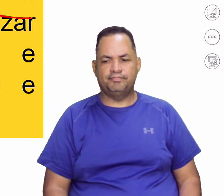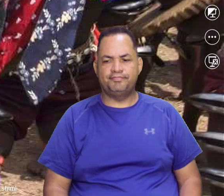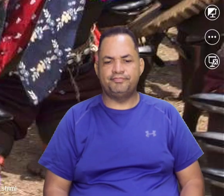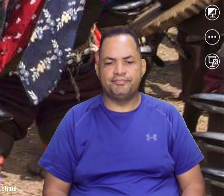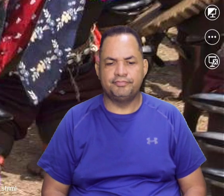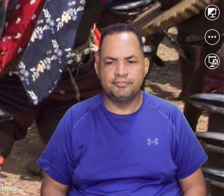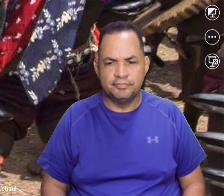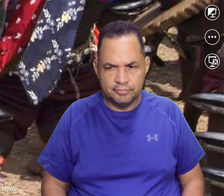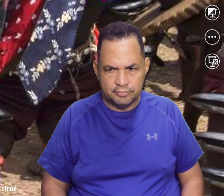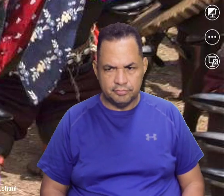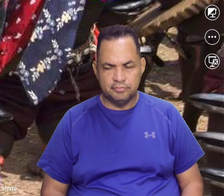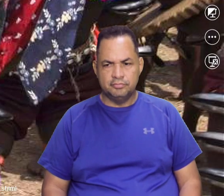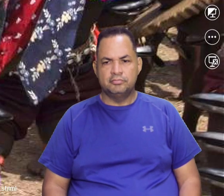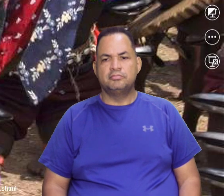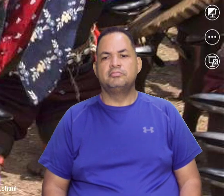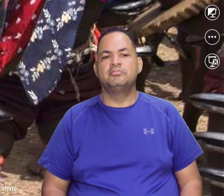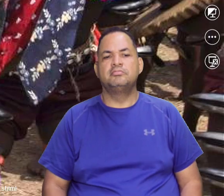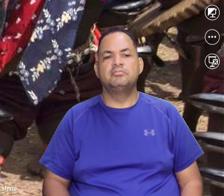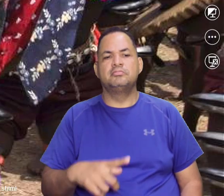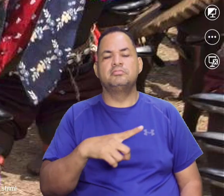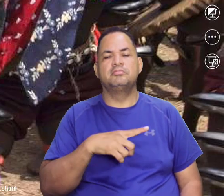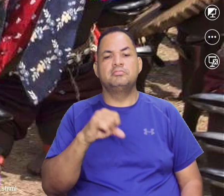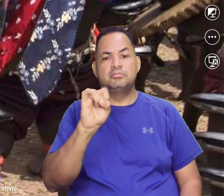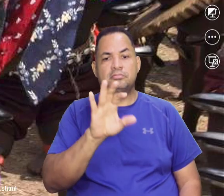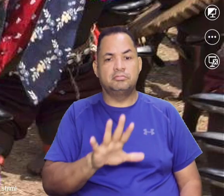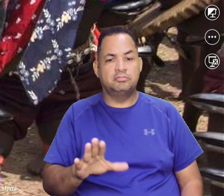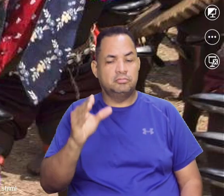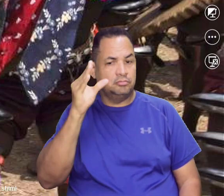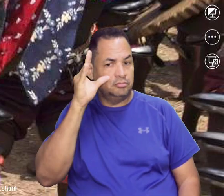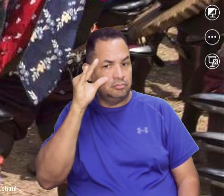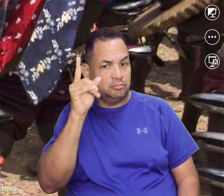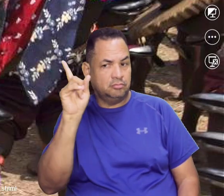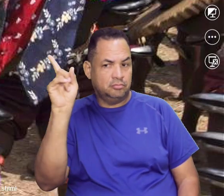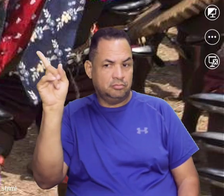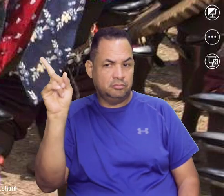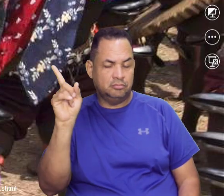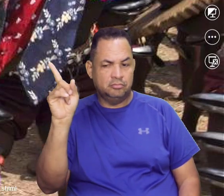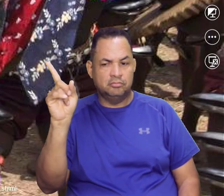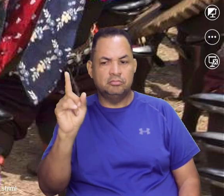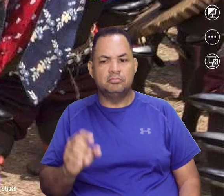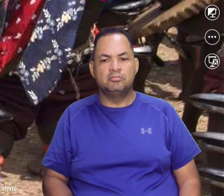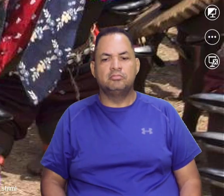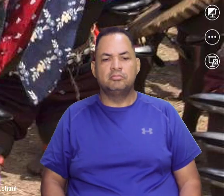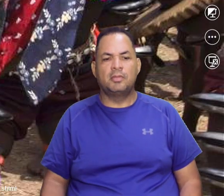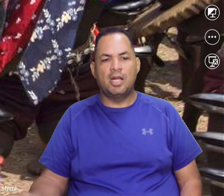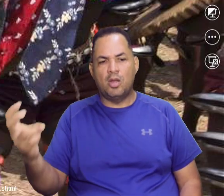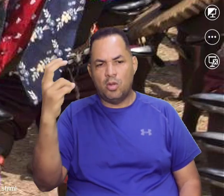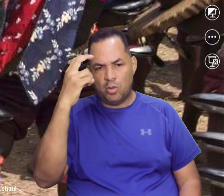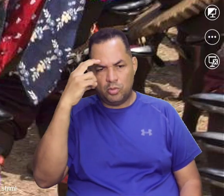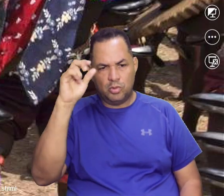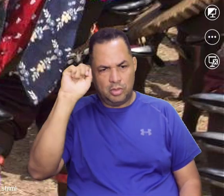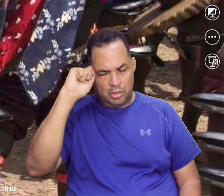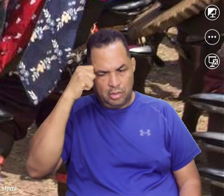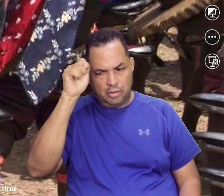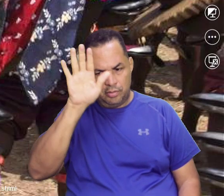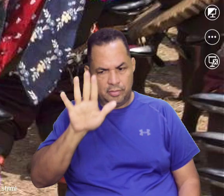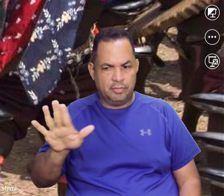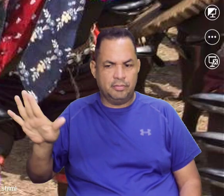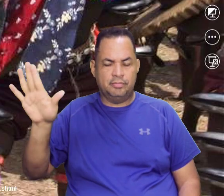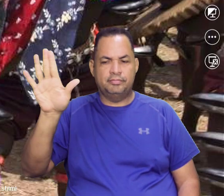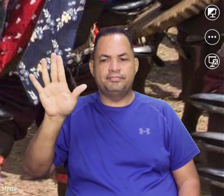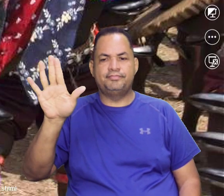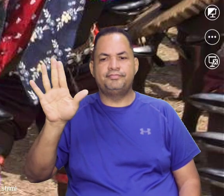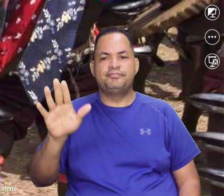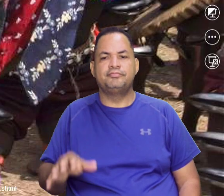popular. Aqui nós temos uma imagem muito interessante que fala sobre a cultura africana, né? Então